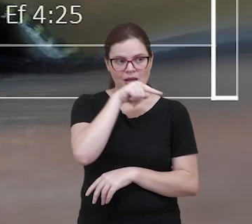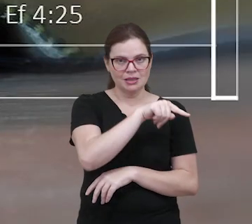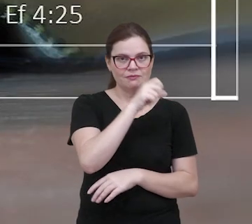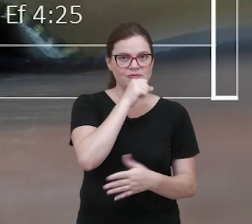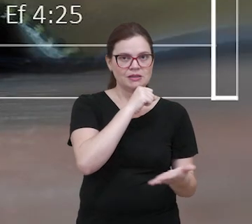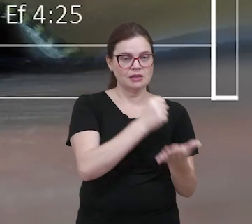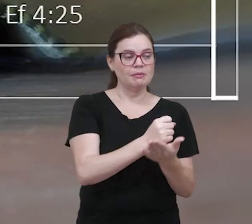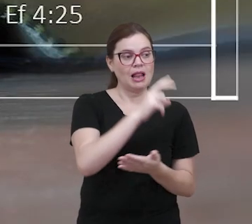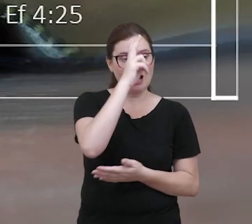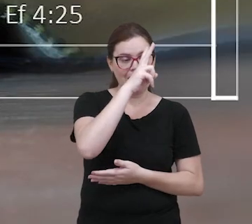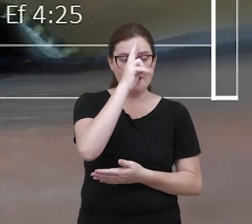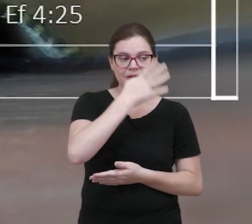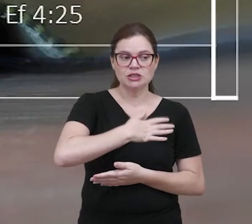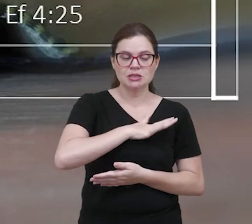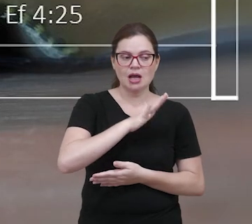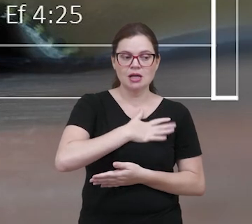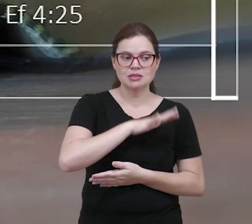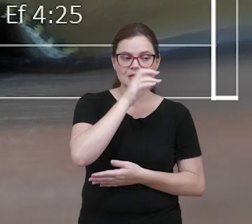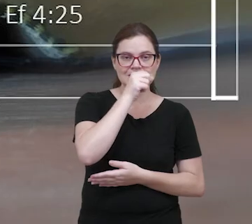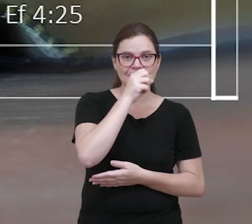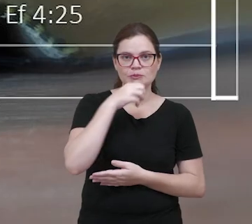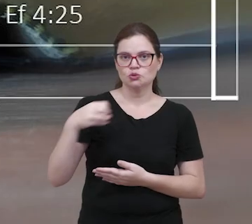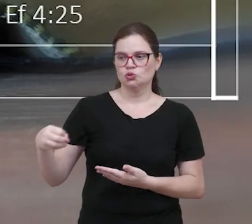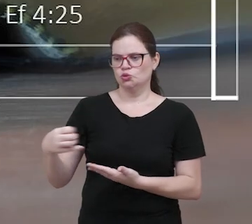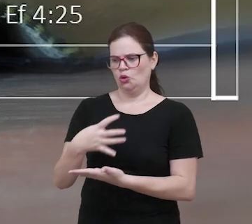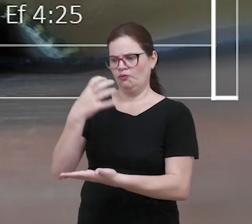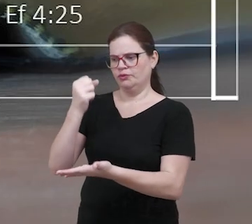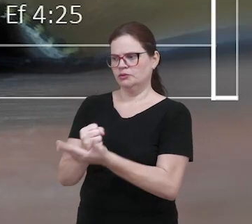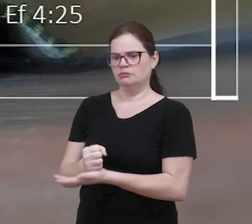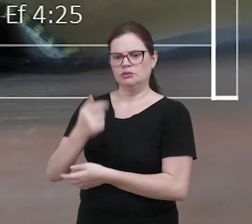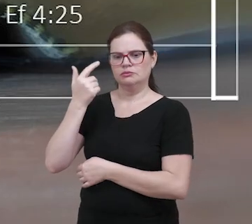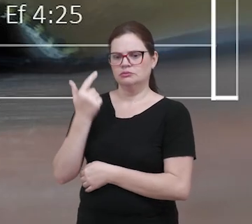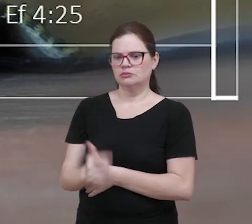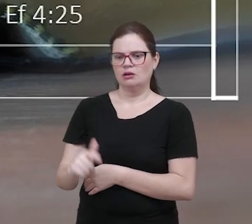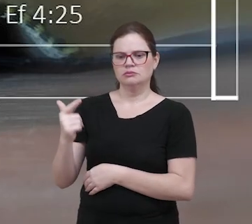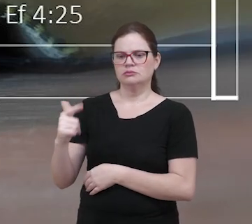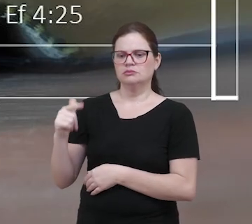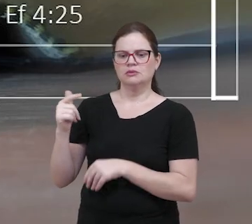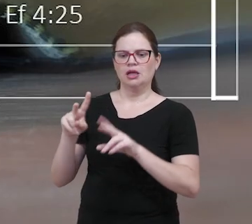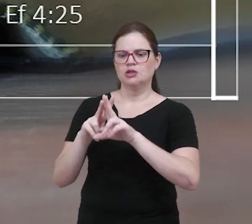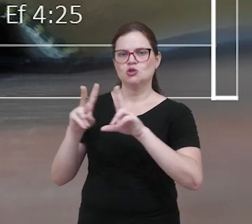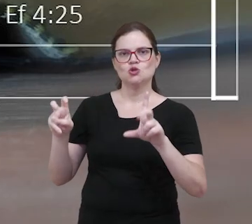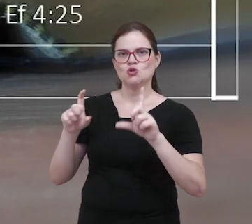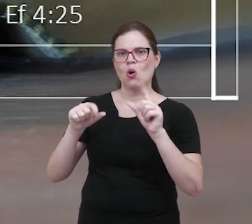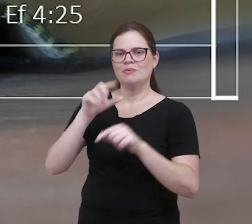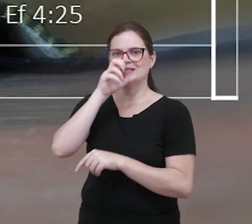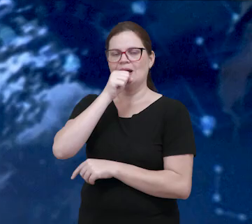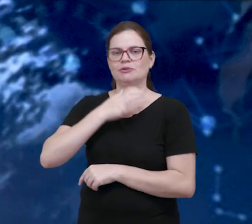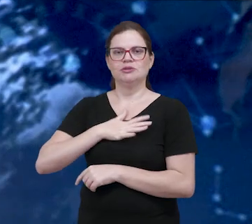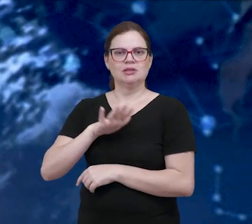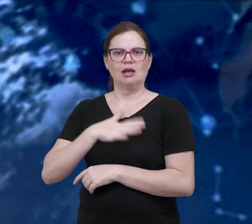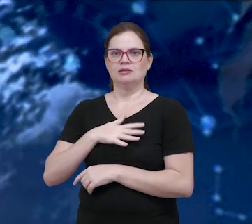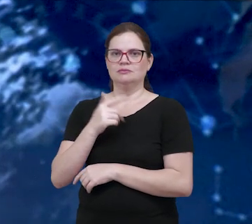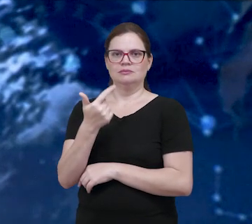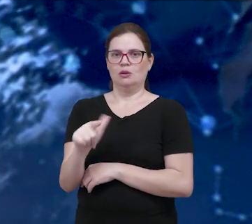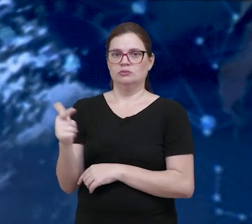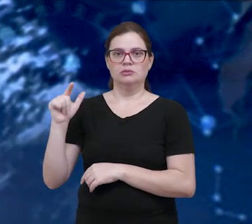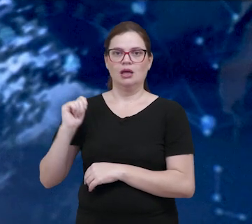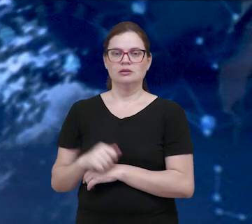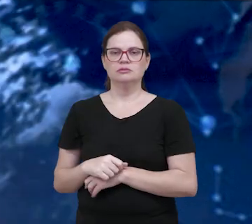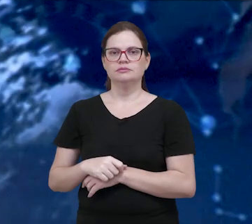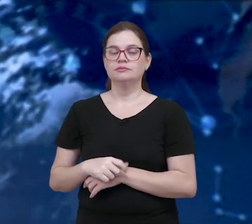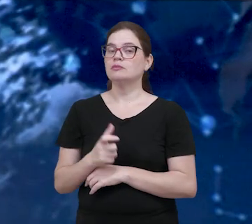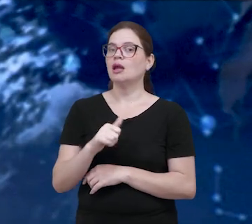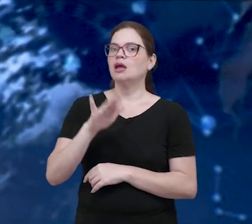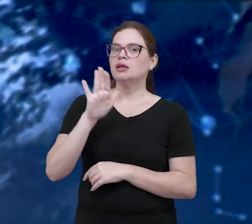o sábado, de guardar o sábado no Velho Testamento. No Novo Testamento não tem essa ordem na Bíblia no Novo Testamento. Só tem no Velho Testamento. Quem quer